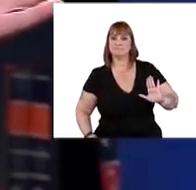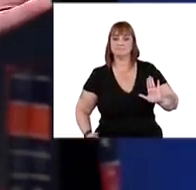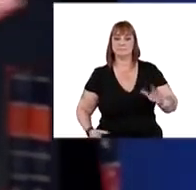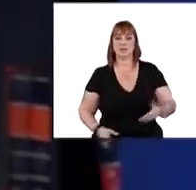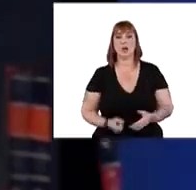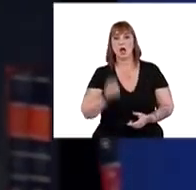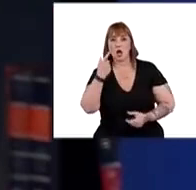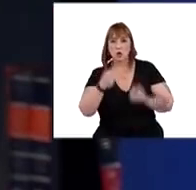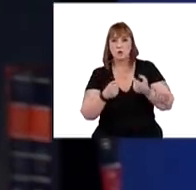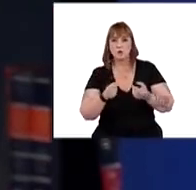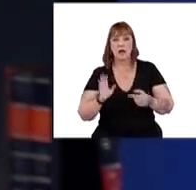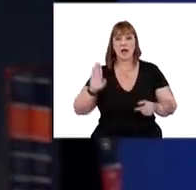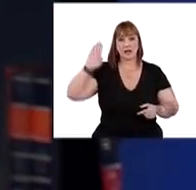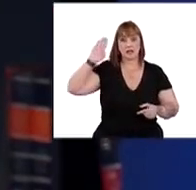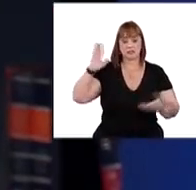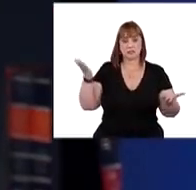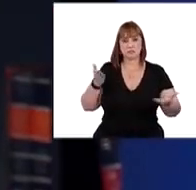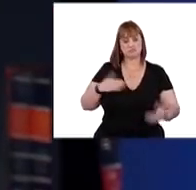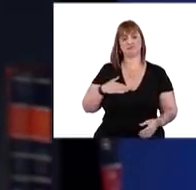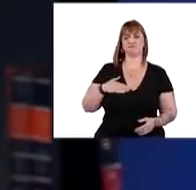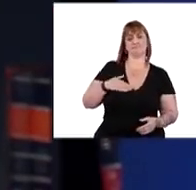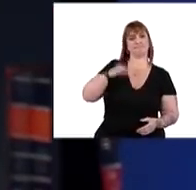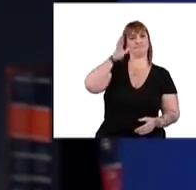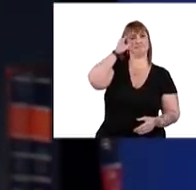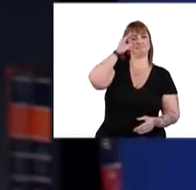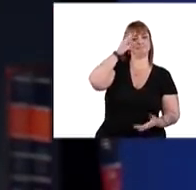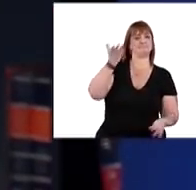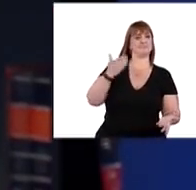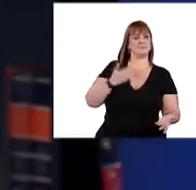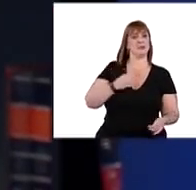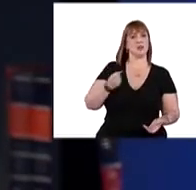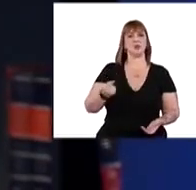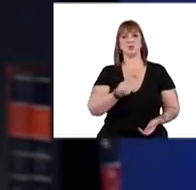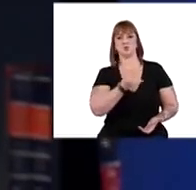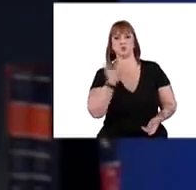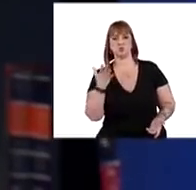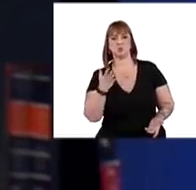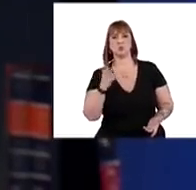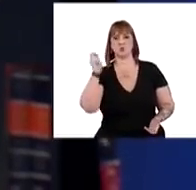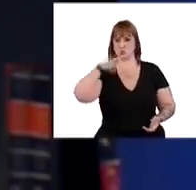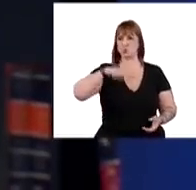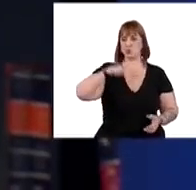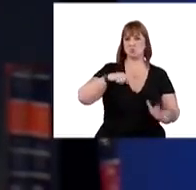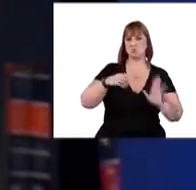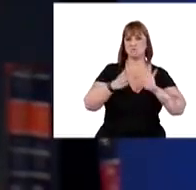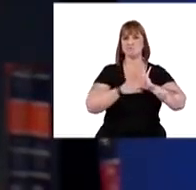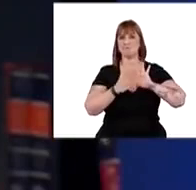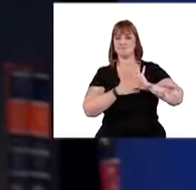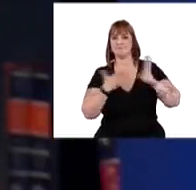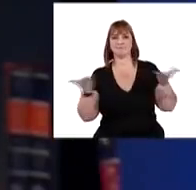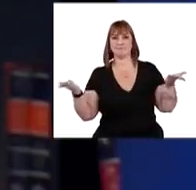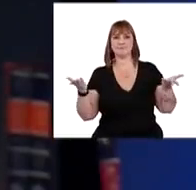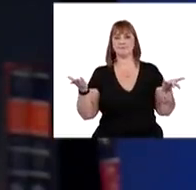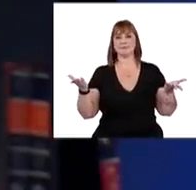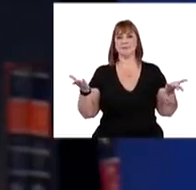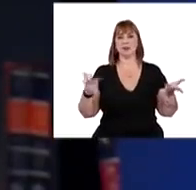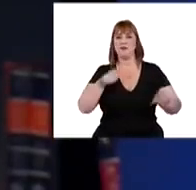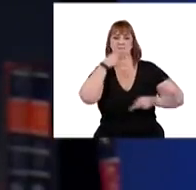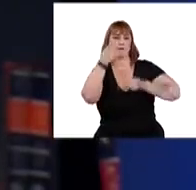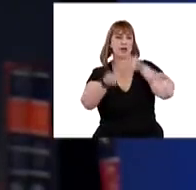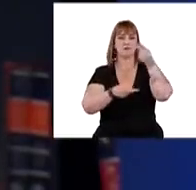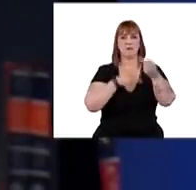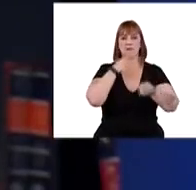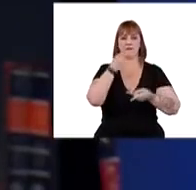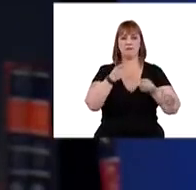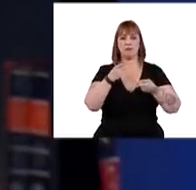estão de candidatos, é curioso que agora estão cheios, sim, desses planos de ocasião, e falando,